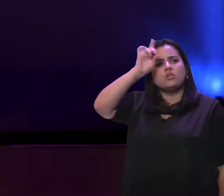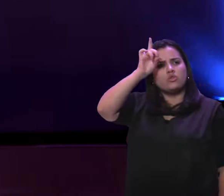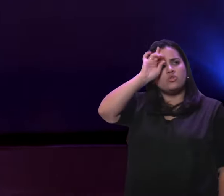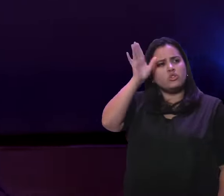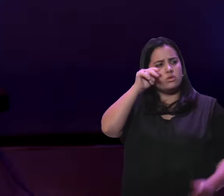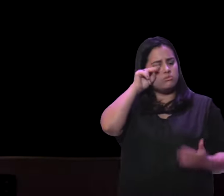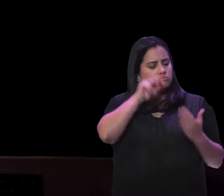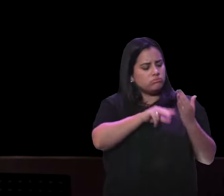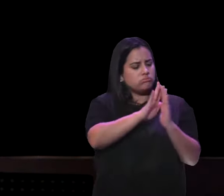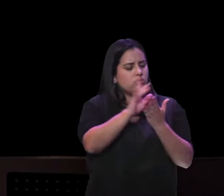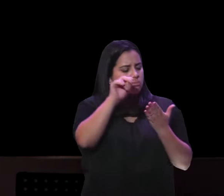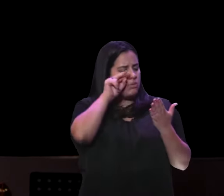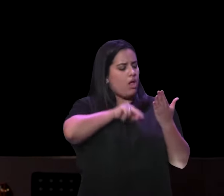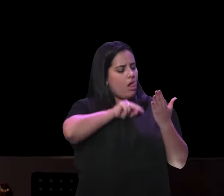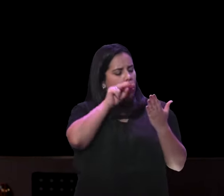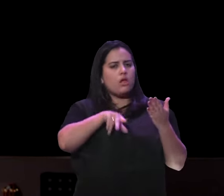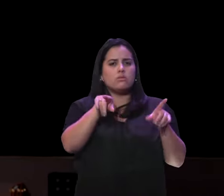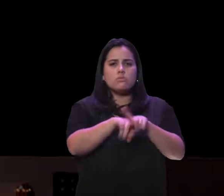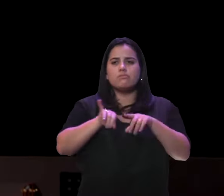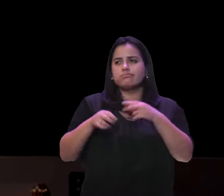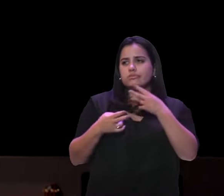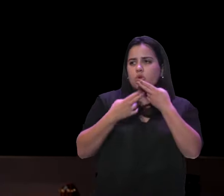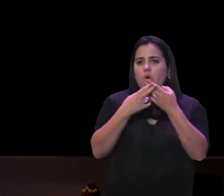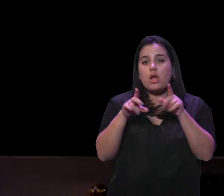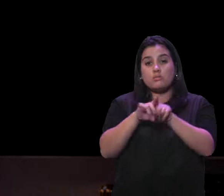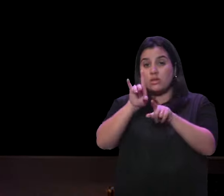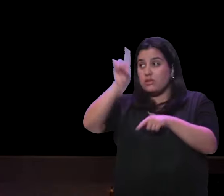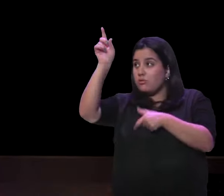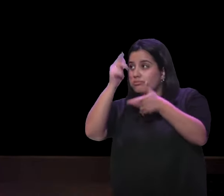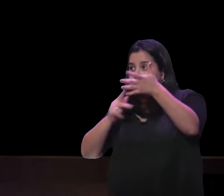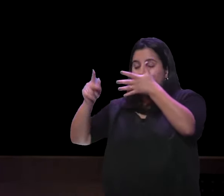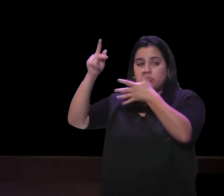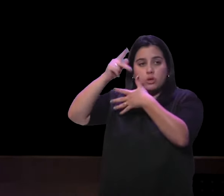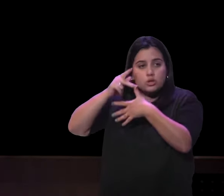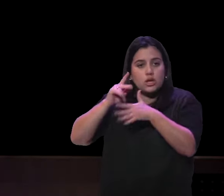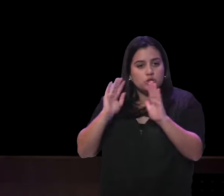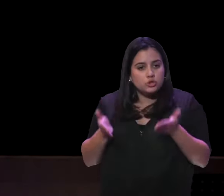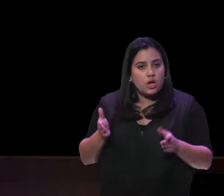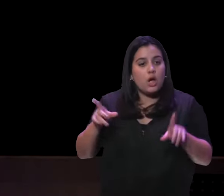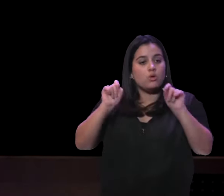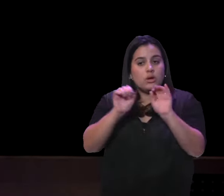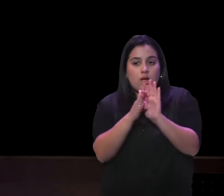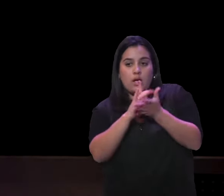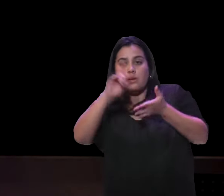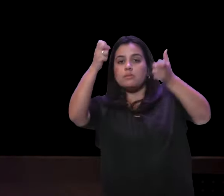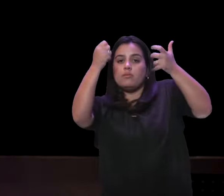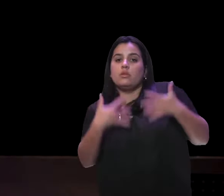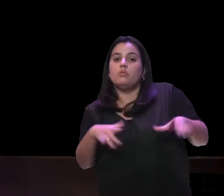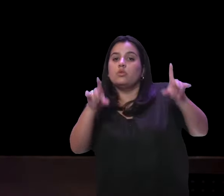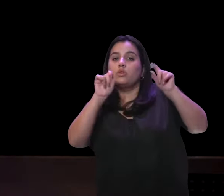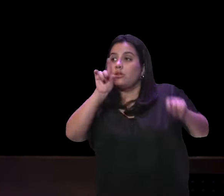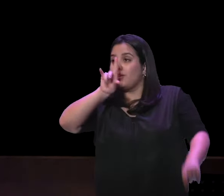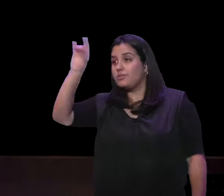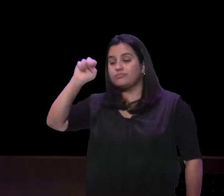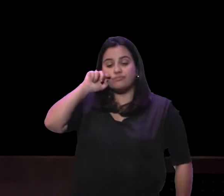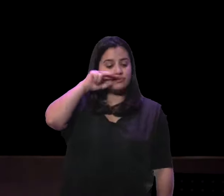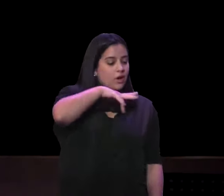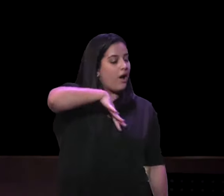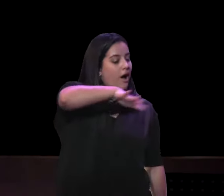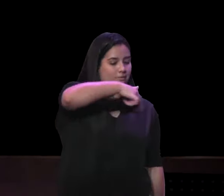a Bíblia, começou a jejuar, começou a colocar Deus em primeiro lugar, a Bíblia diz que Deus se agrada disso, e